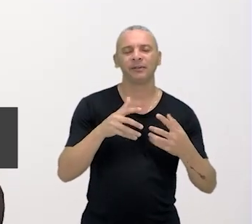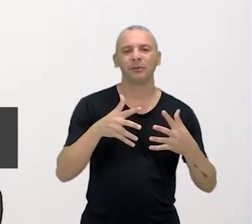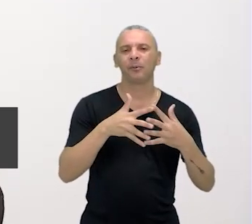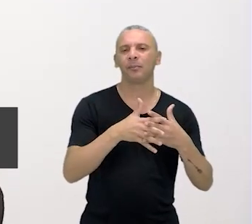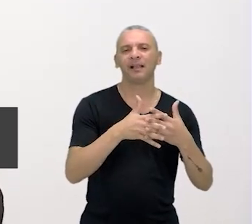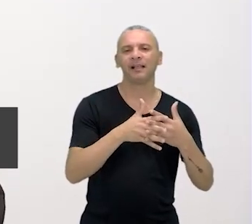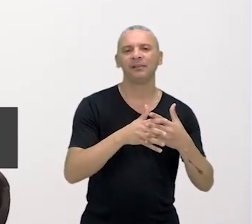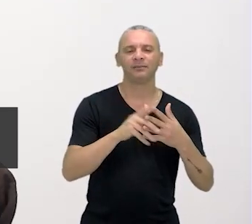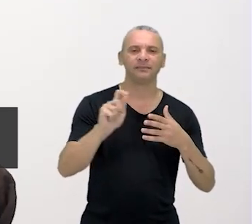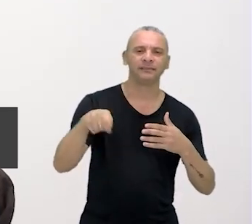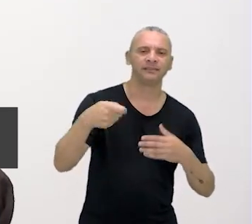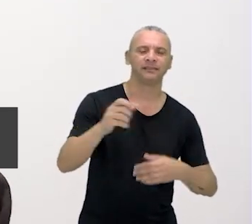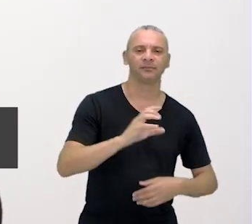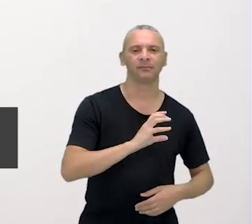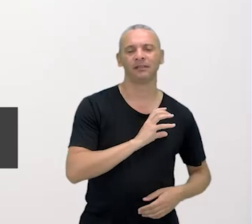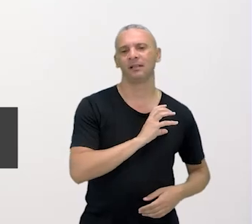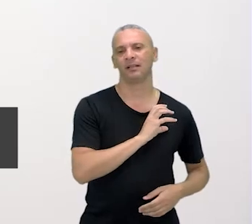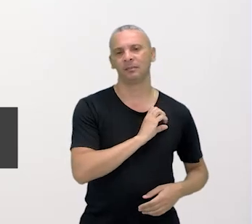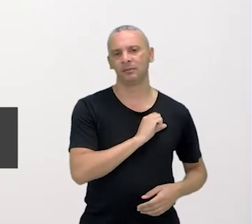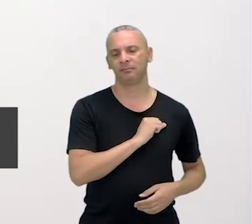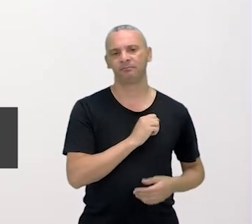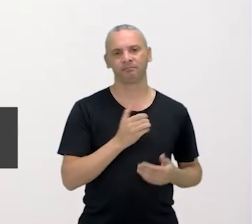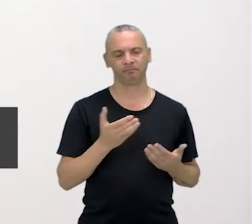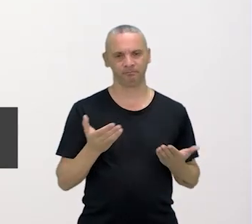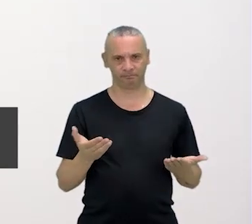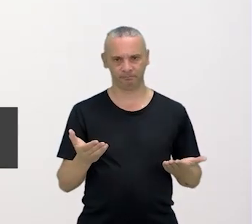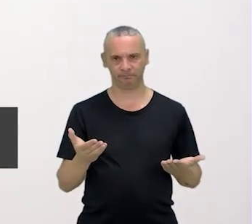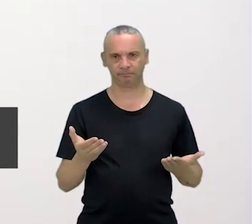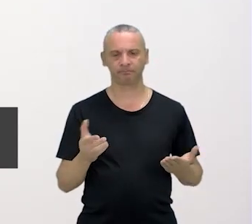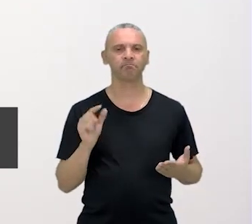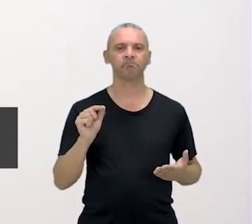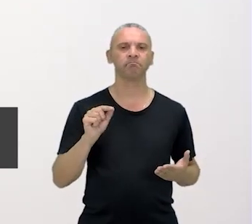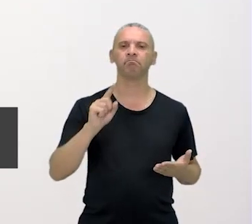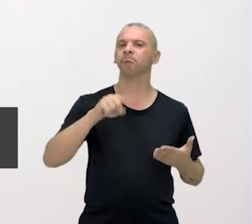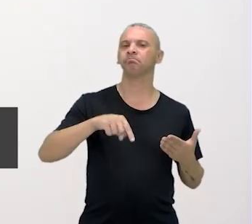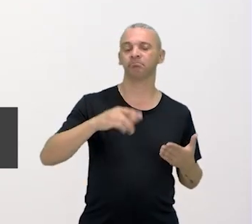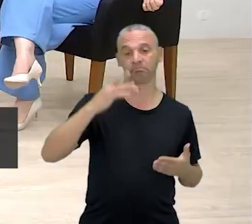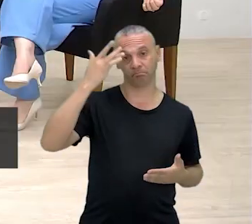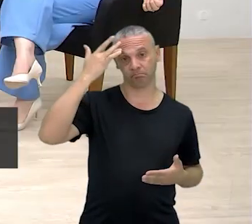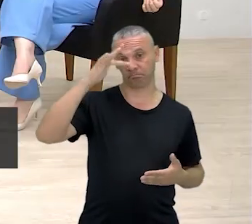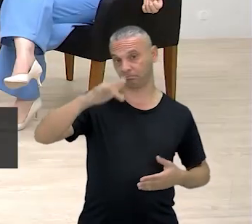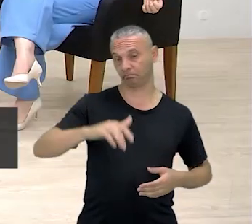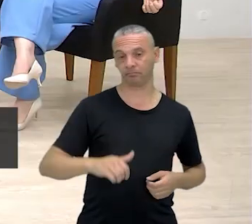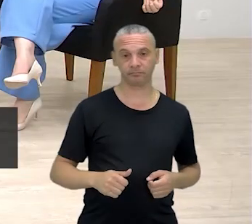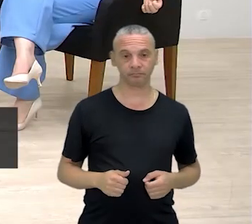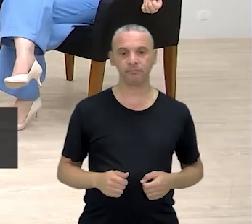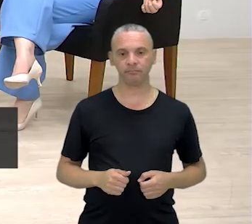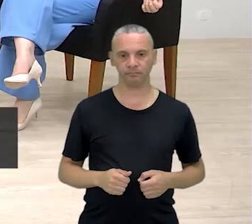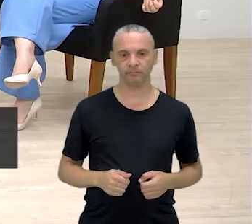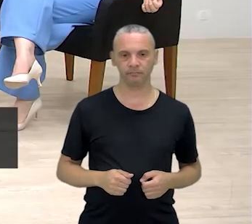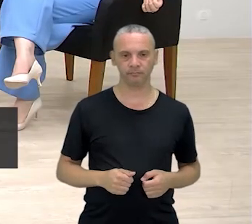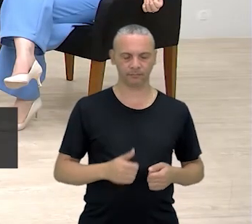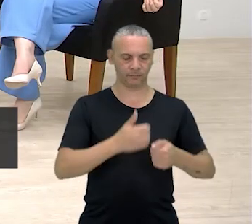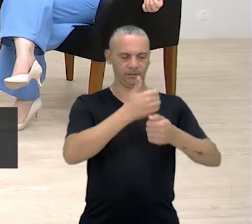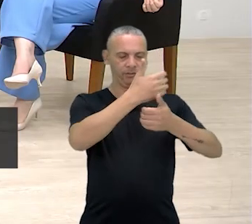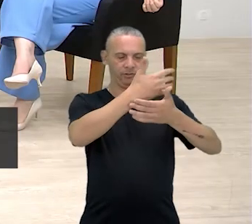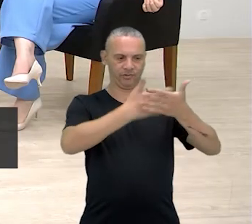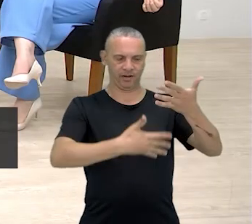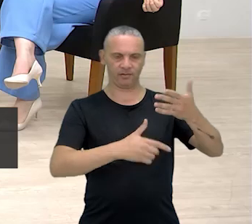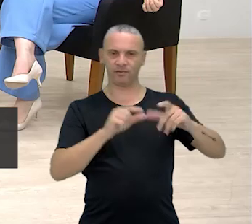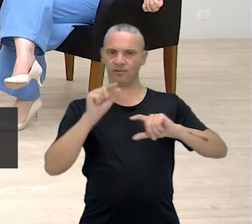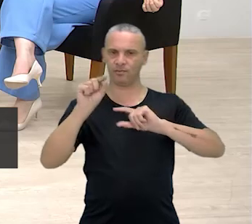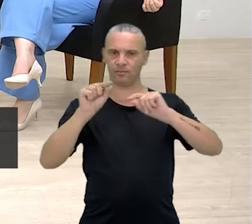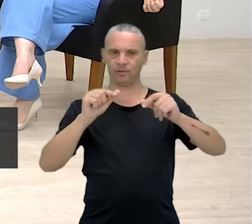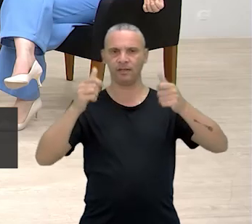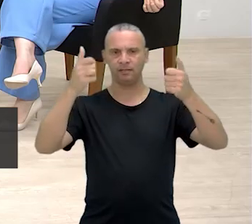que é o amor, que a gente não sabe ainda dizer realmente o que é. Algumas contribuições aqui no